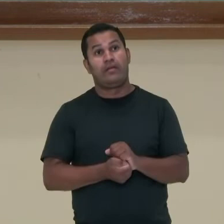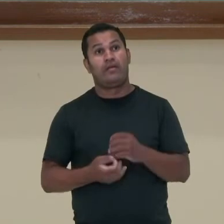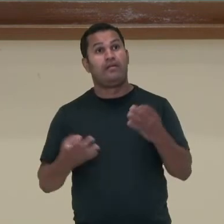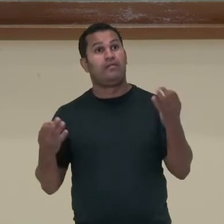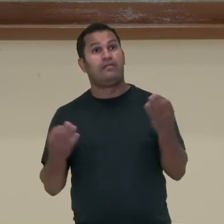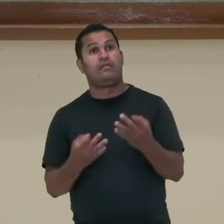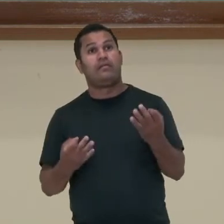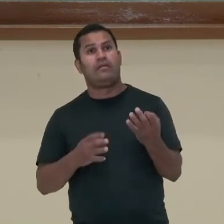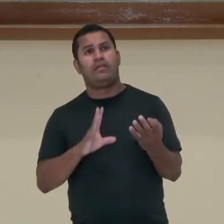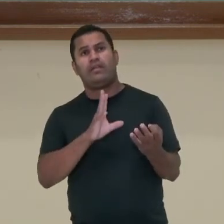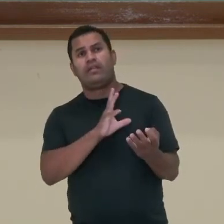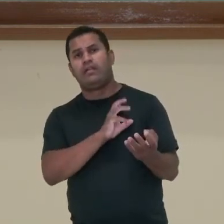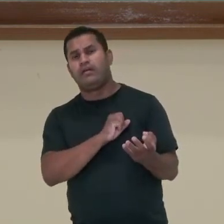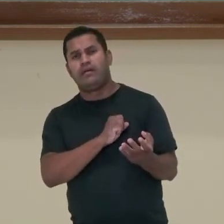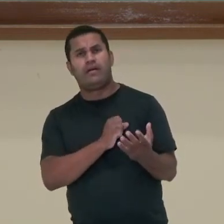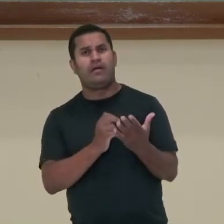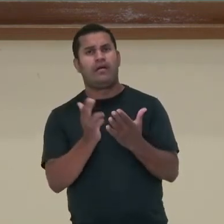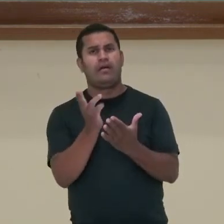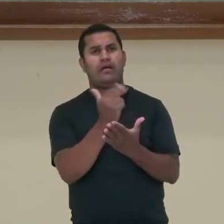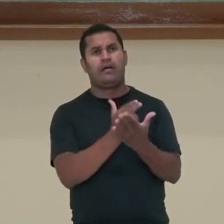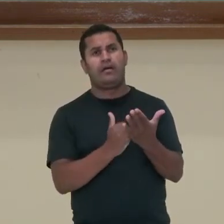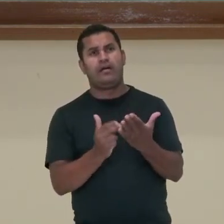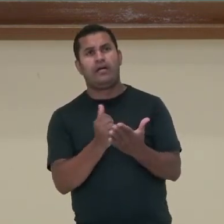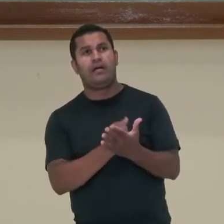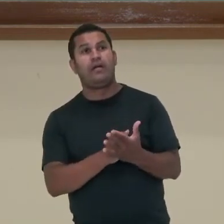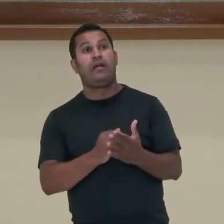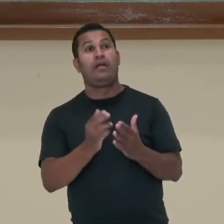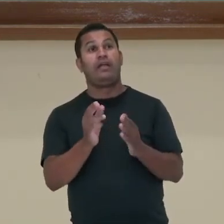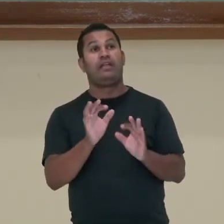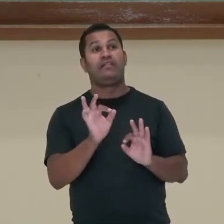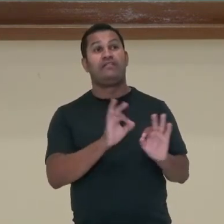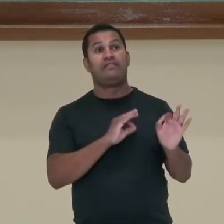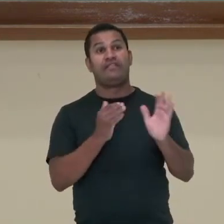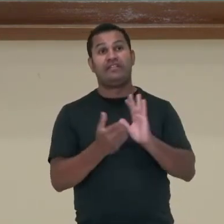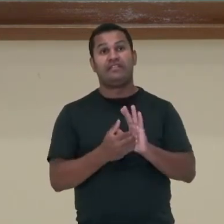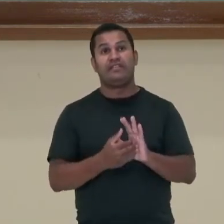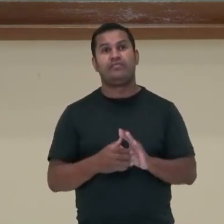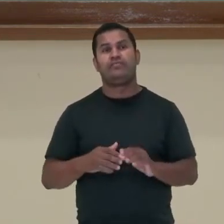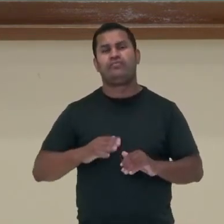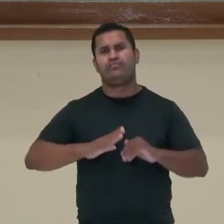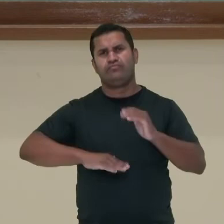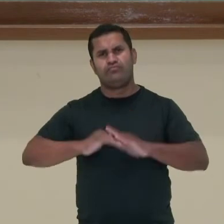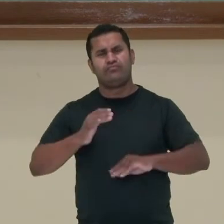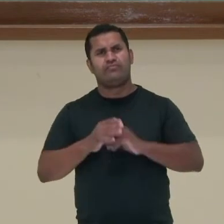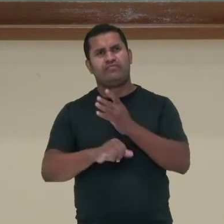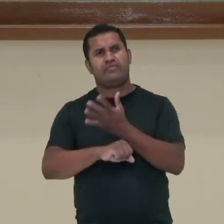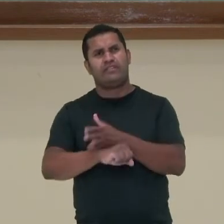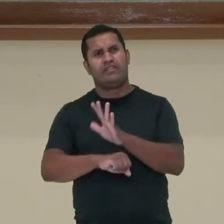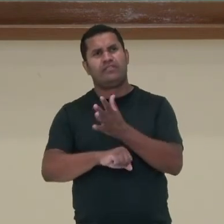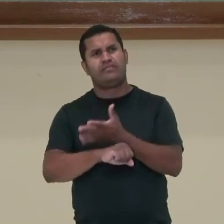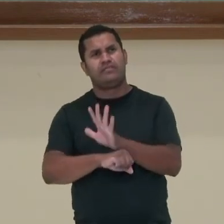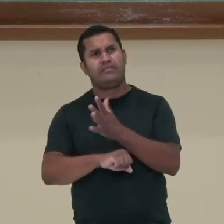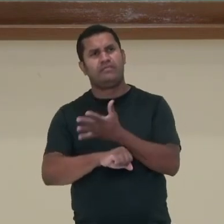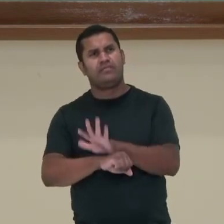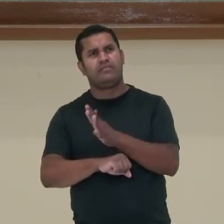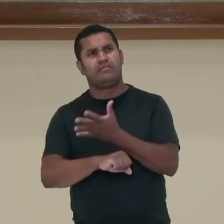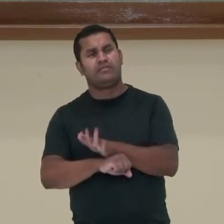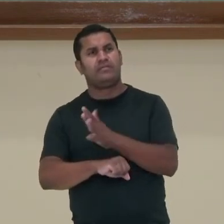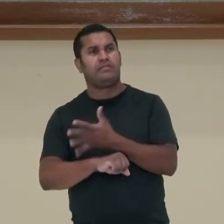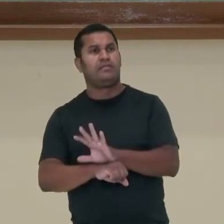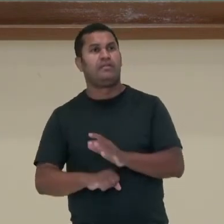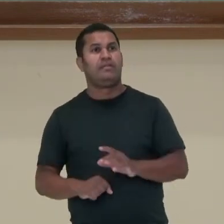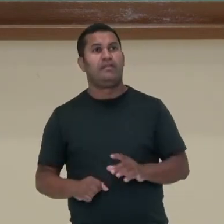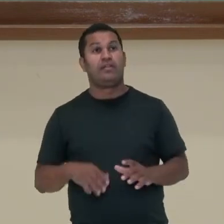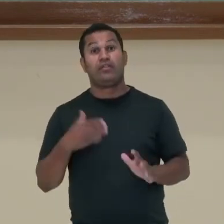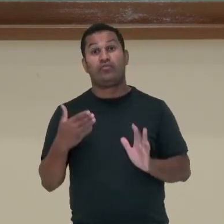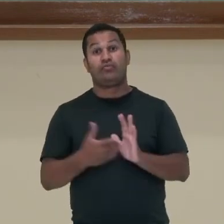ele amava, ele pintava demais, desenhava demais. Então ele sempre estava treinando, e mesmo ele conhecendo o impressionismo, que era aquela